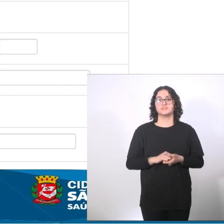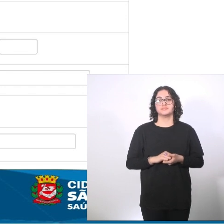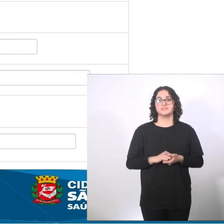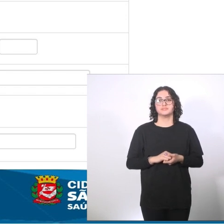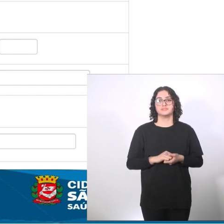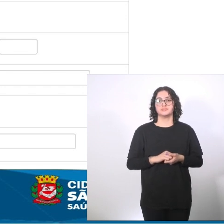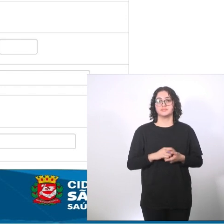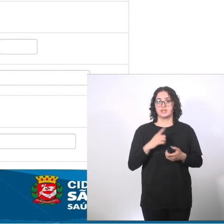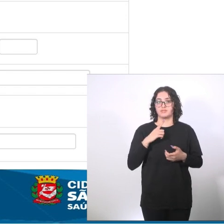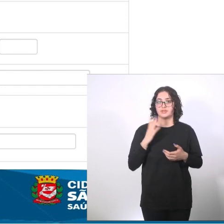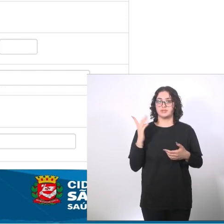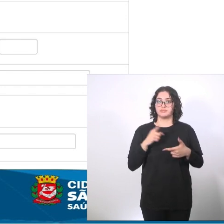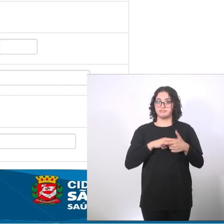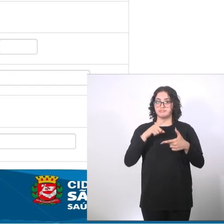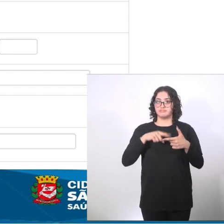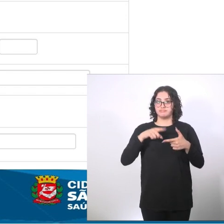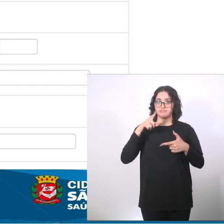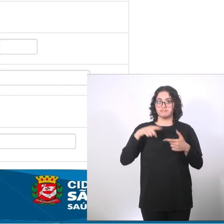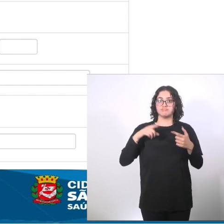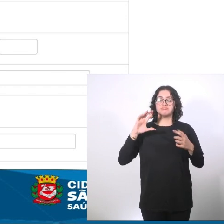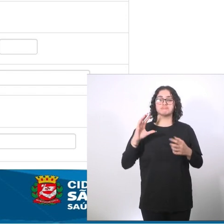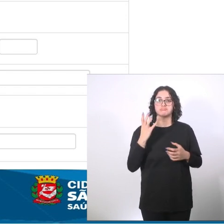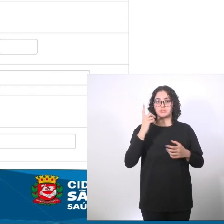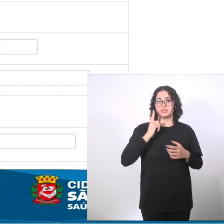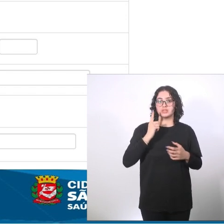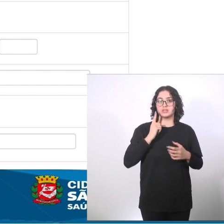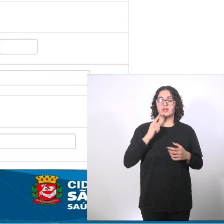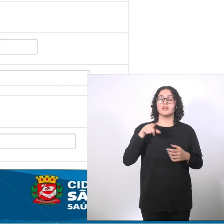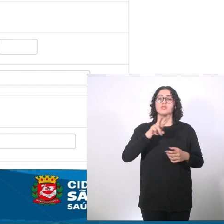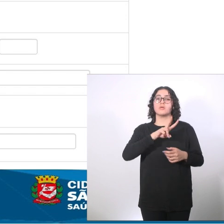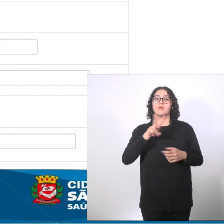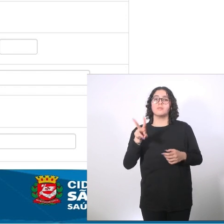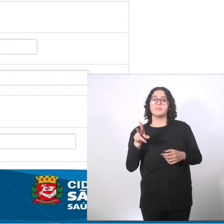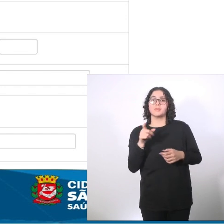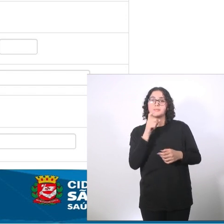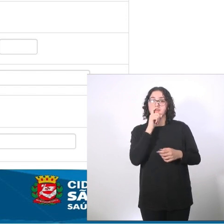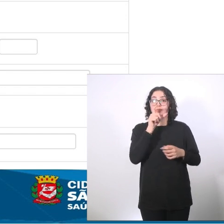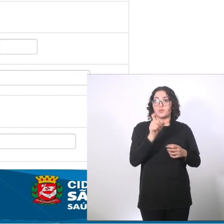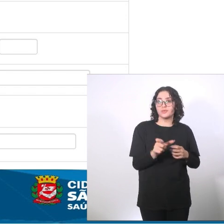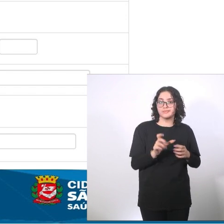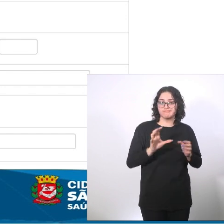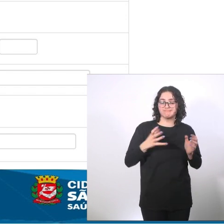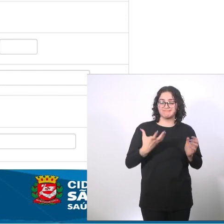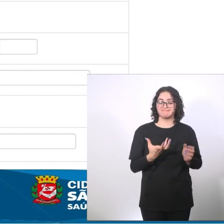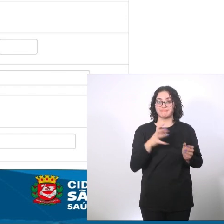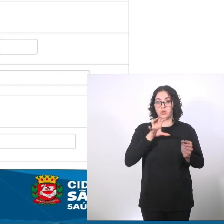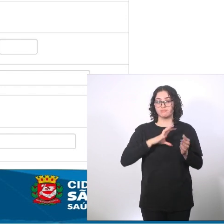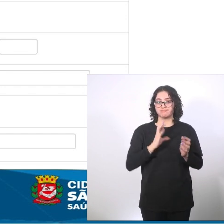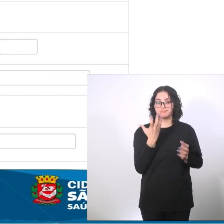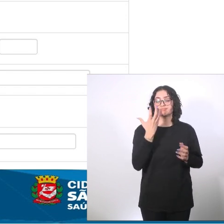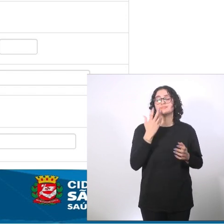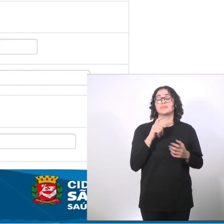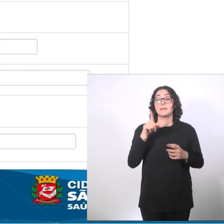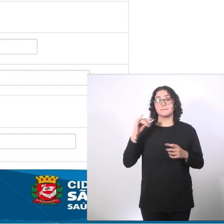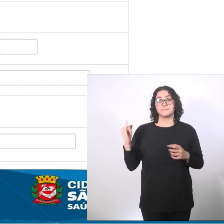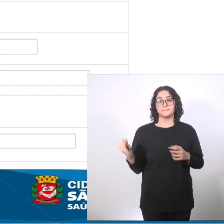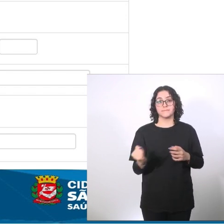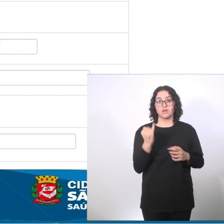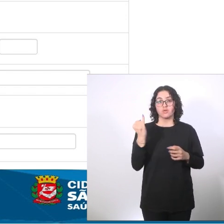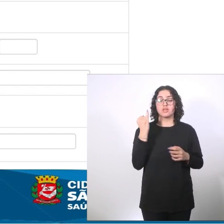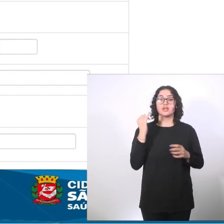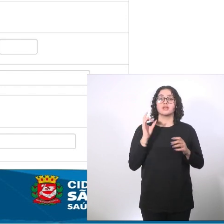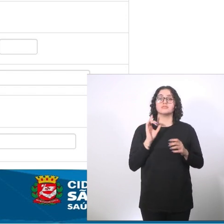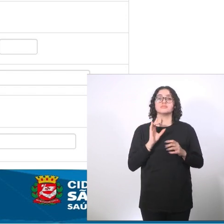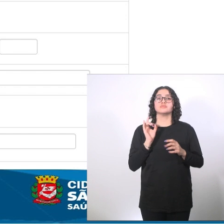Aqui são os dados sobre o caso, a data de notificação, o nome do paciente. É muito importante, a gente sabe, não